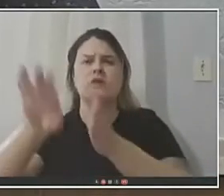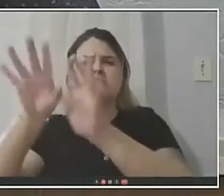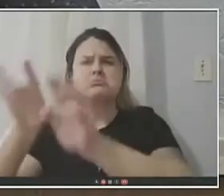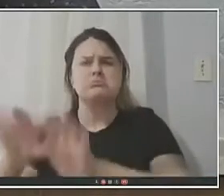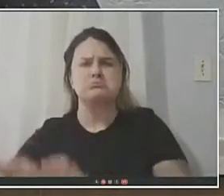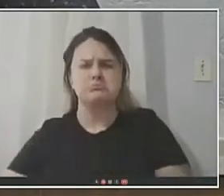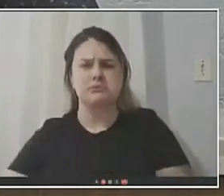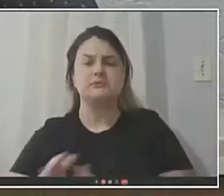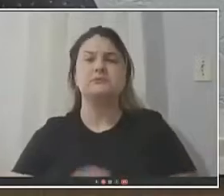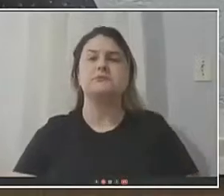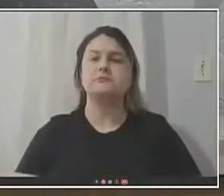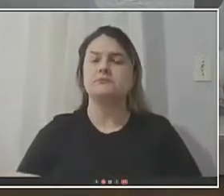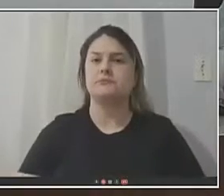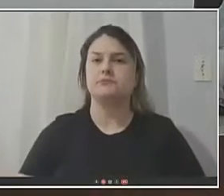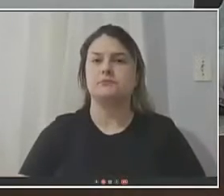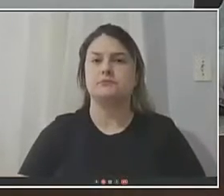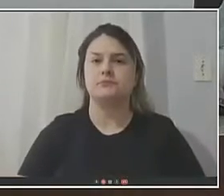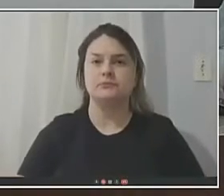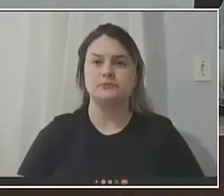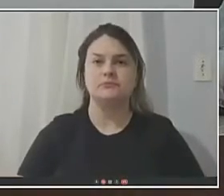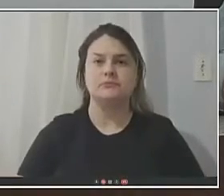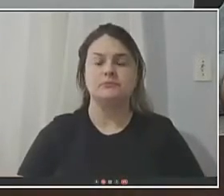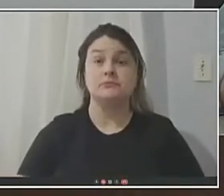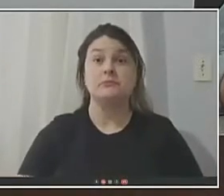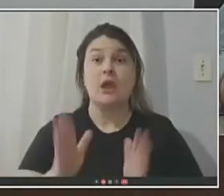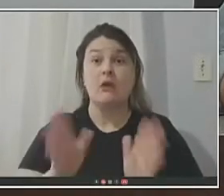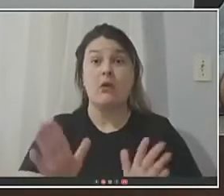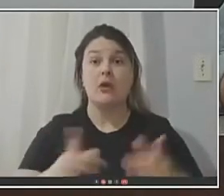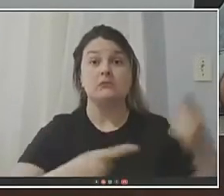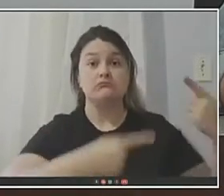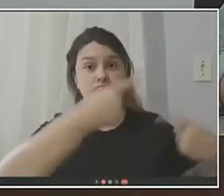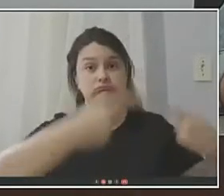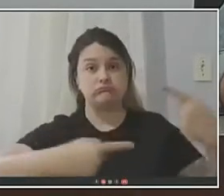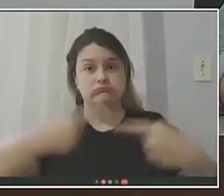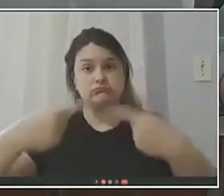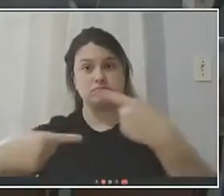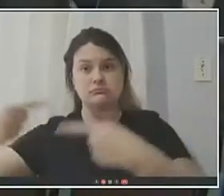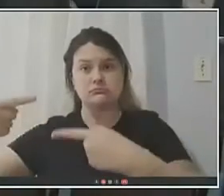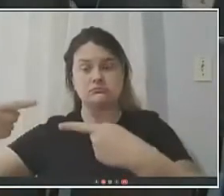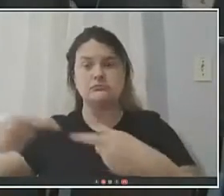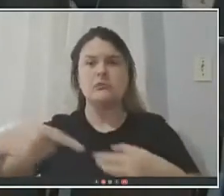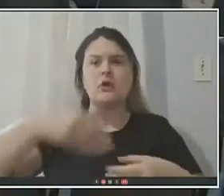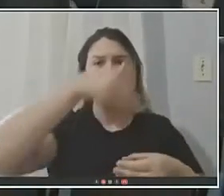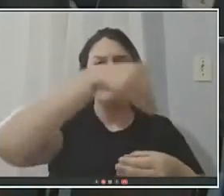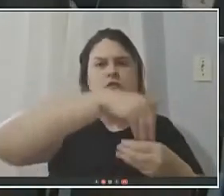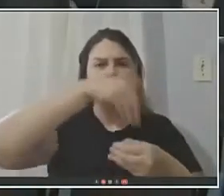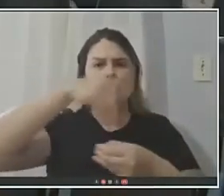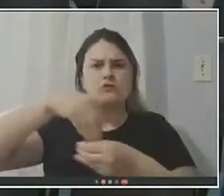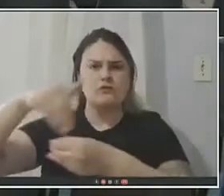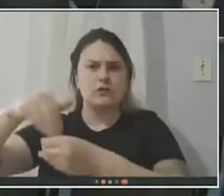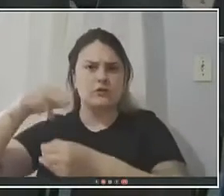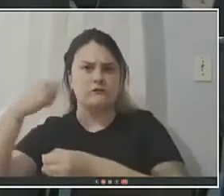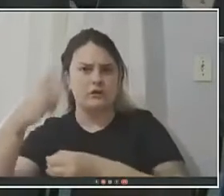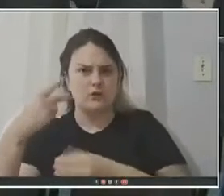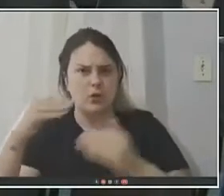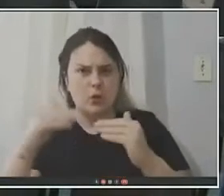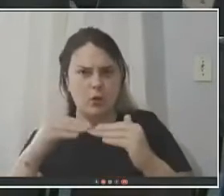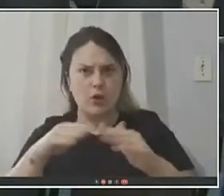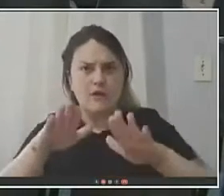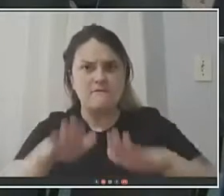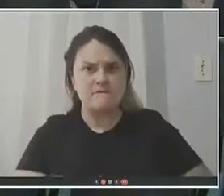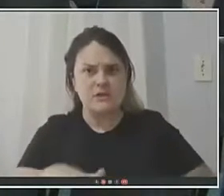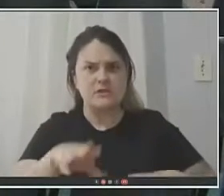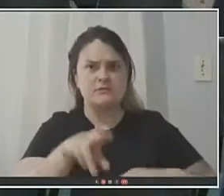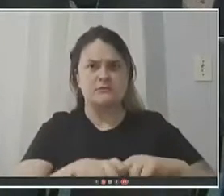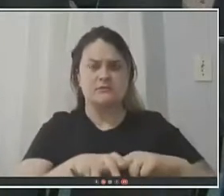final, é o parecer. Em discussão. Em votação, senhores vereadores que aprovam, permaneçam